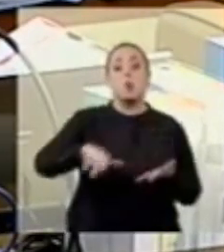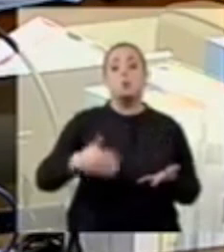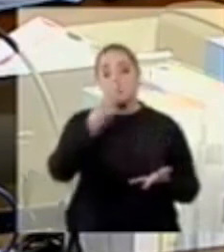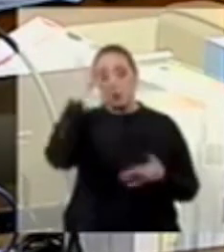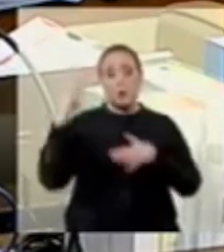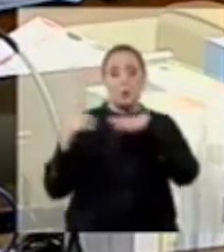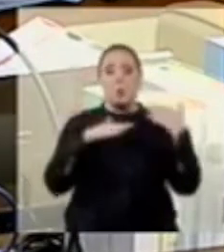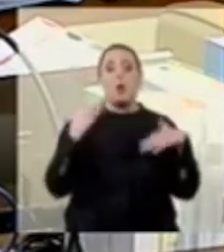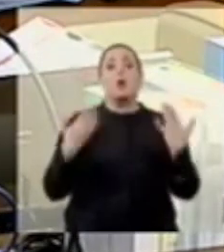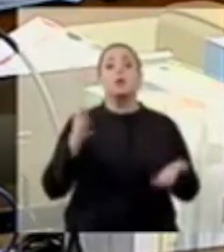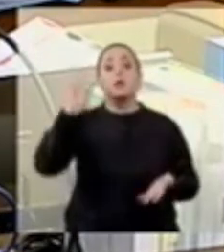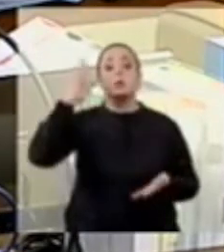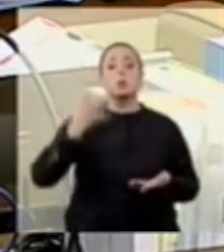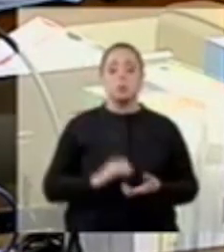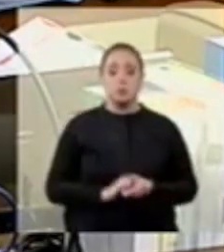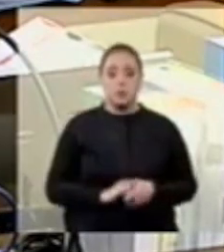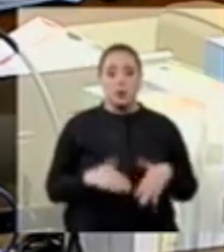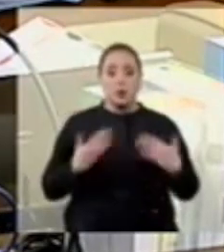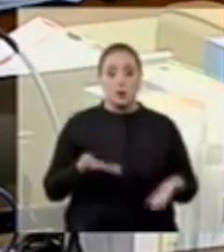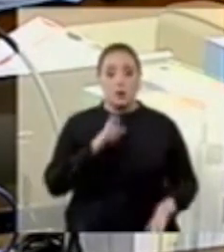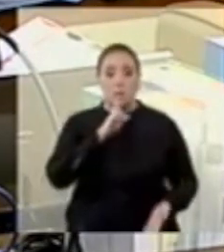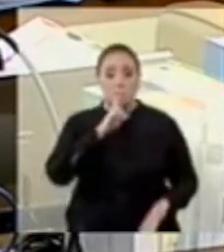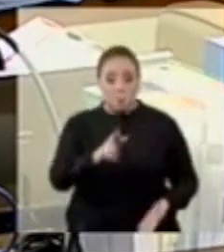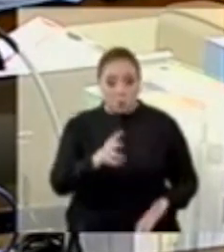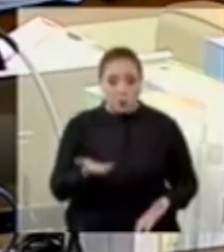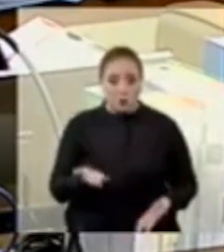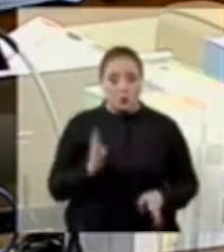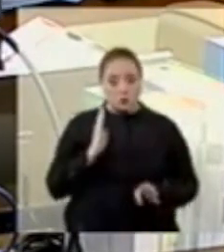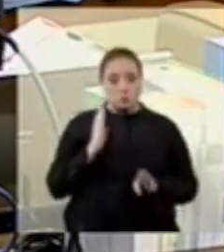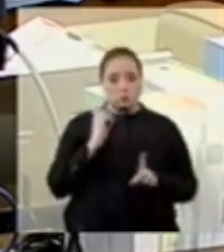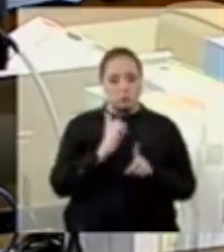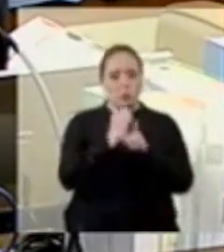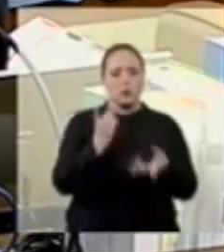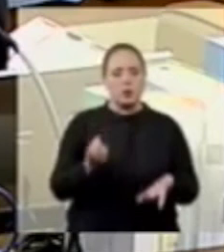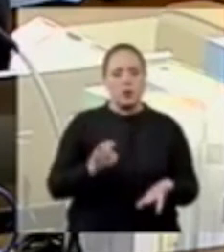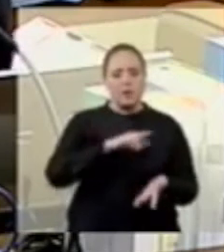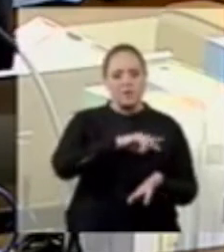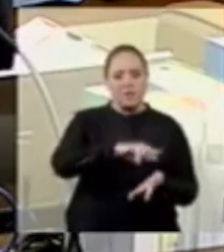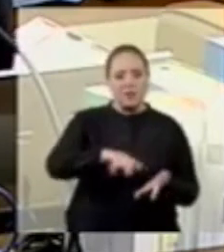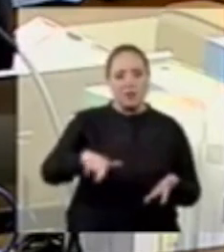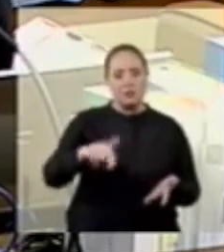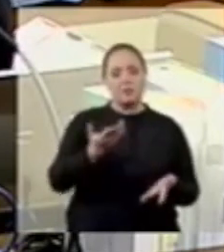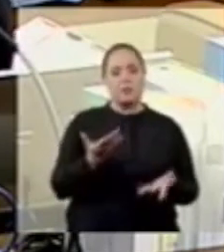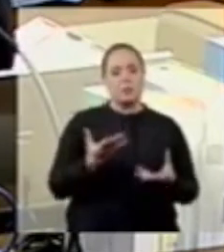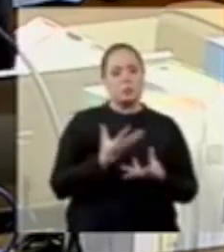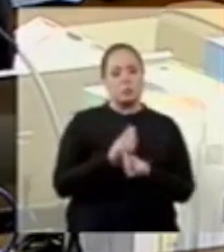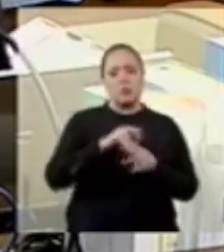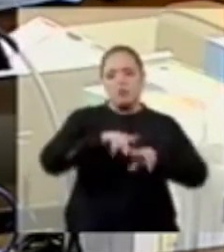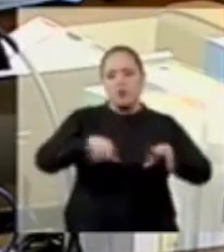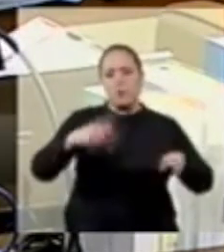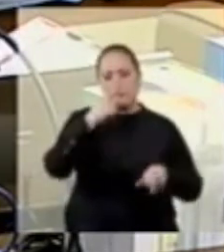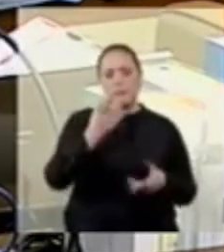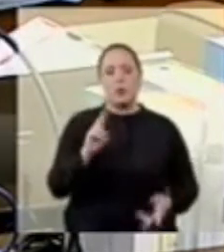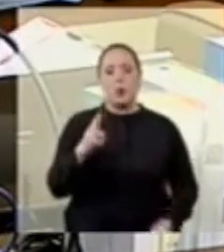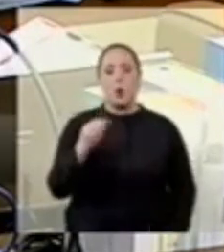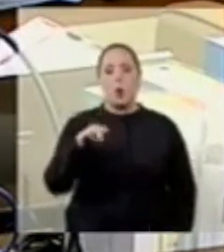onde está a resposta de se descobrir milhares dezenas de milhares de homicídios que não tem